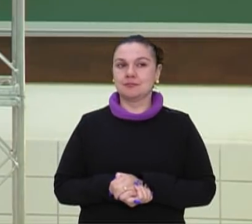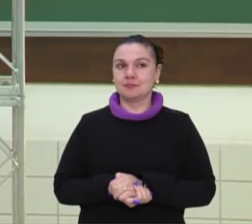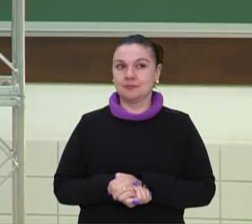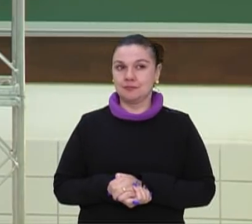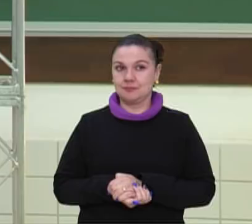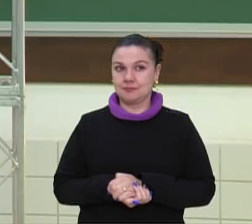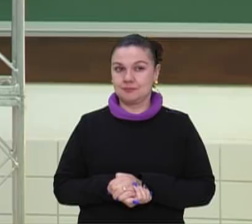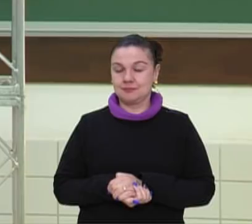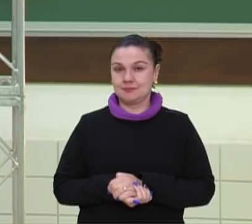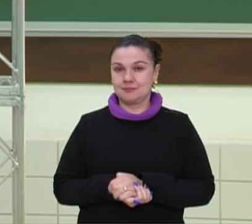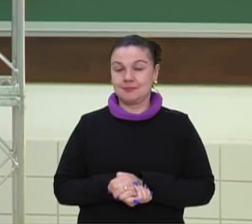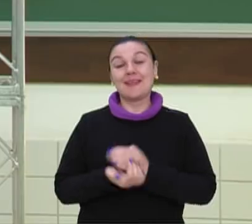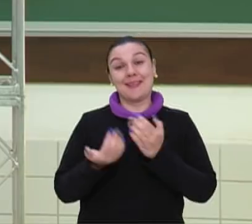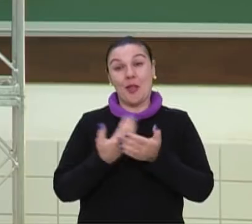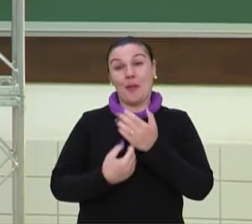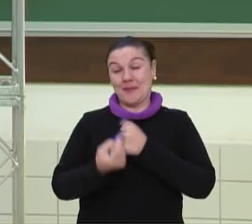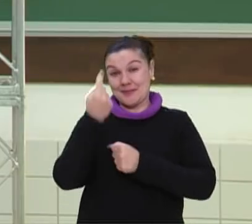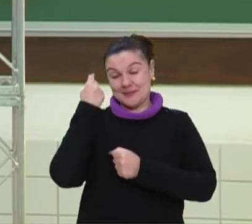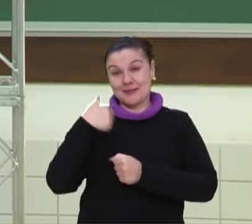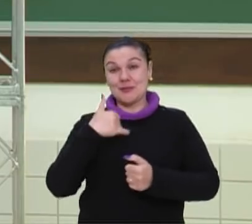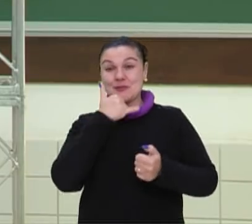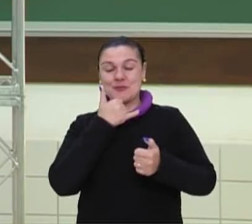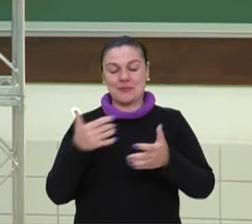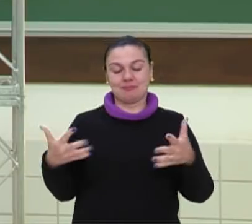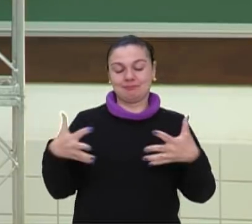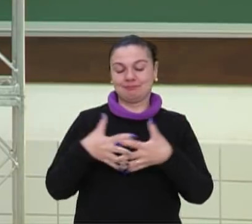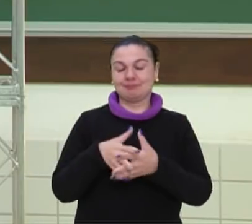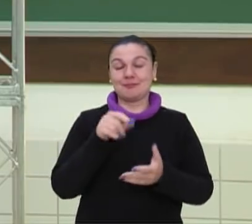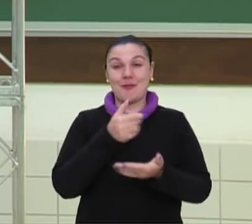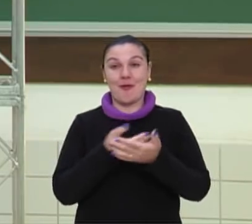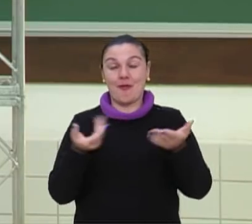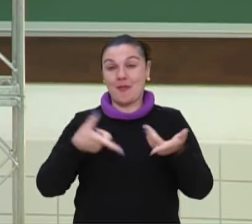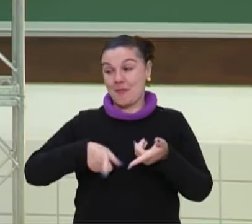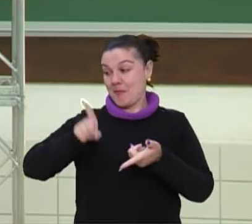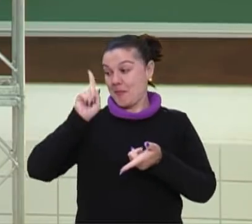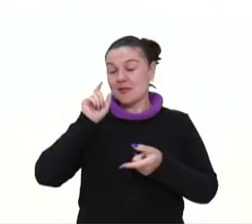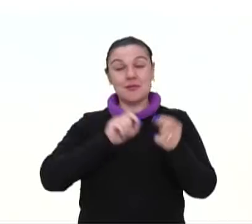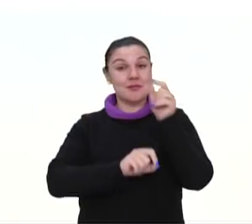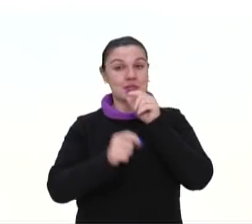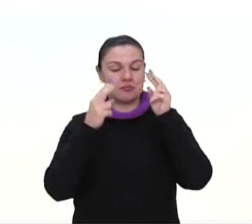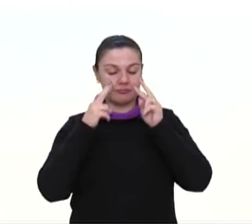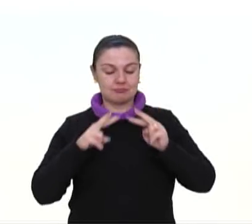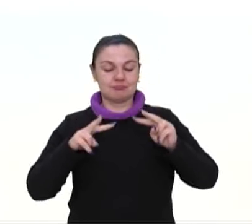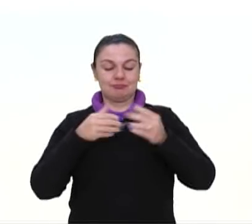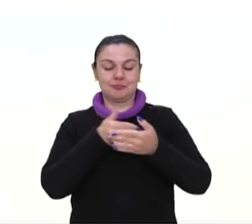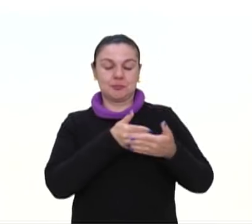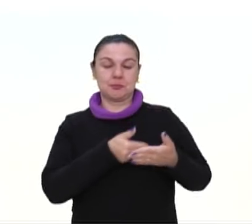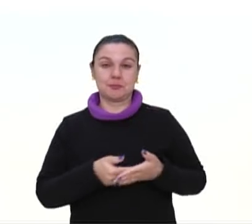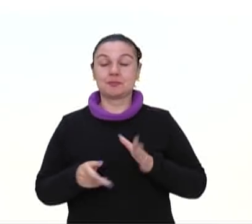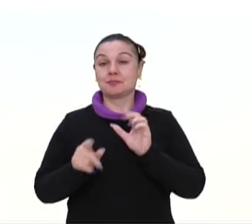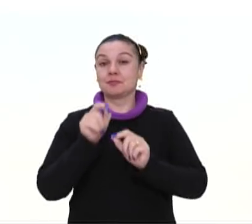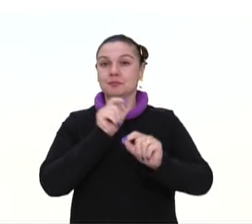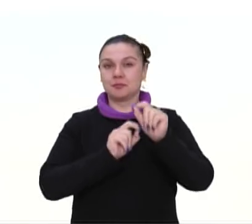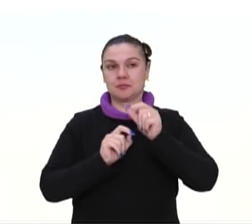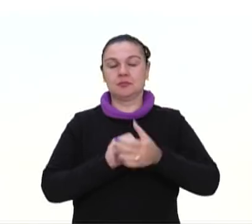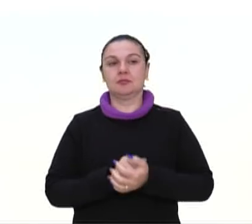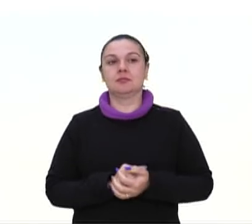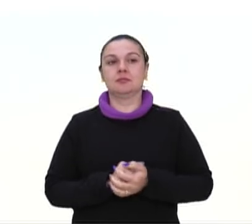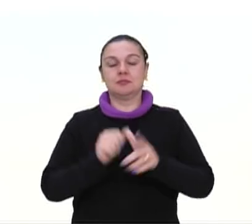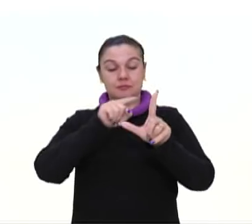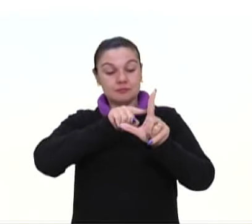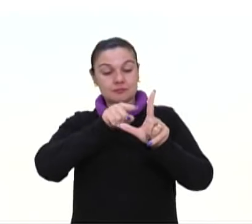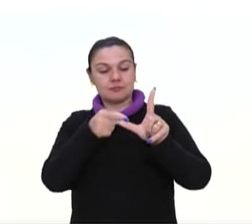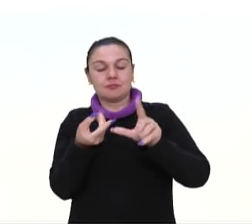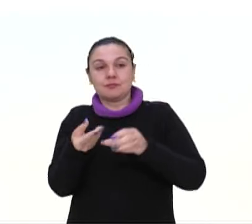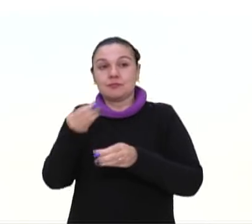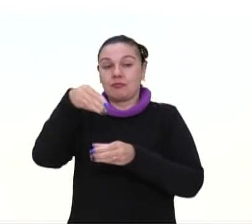aliás, na revisão, né? Aula passada, na aula anterior, o que foi visto? Nós vimos os ângulos internos, né, de um polígono